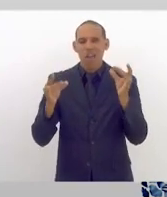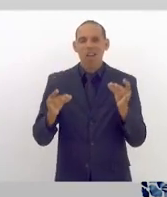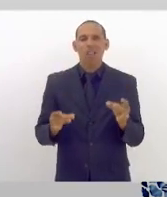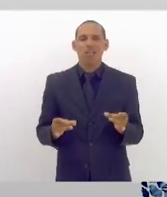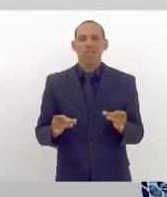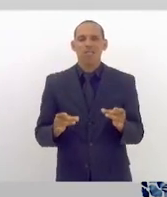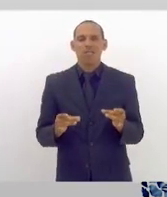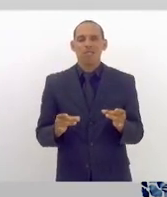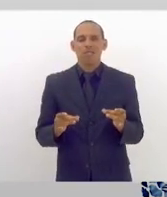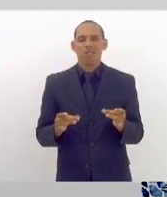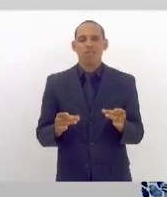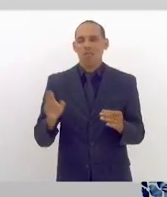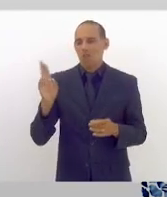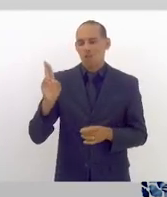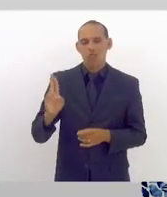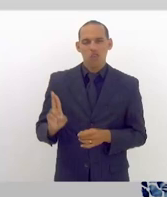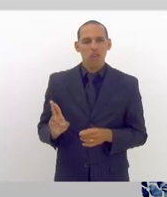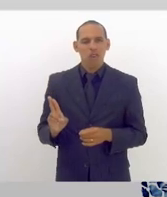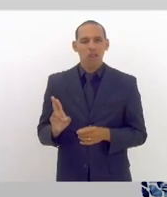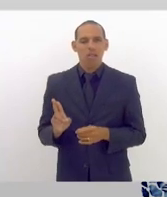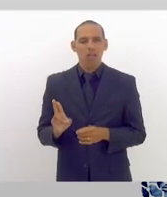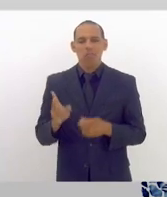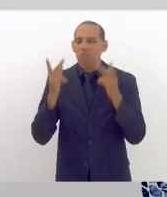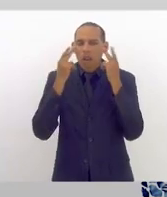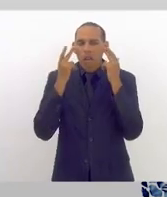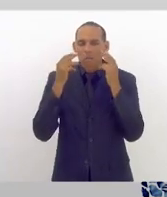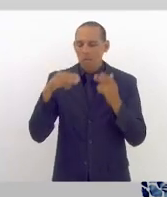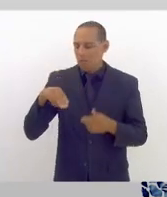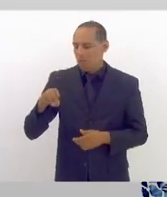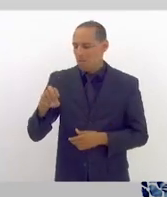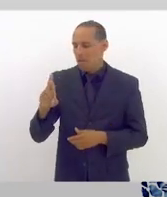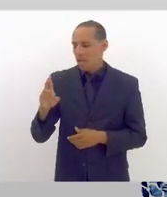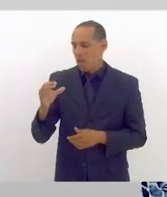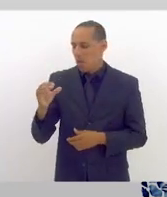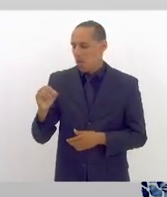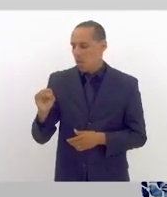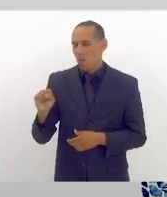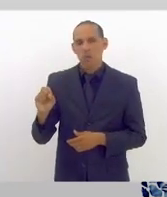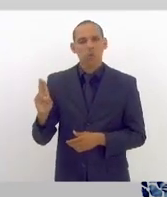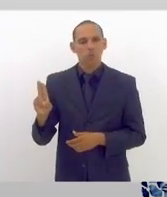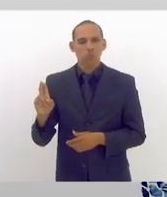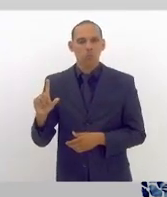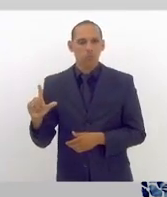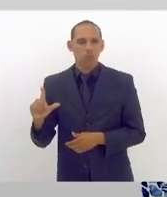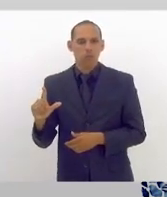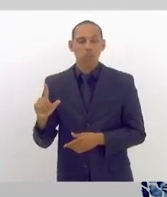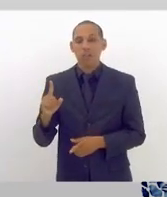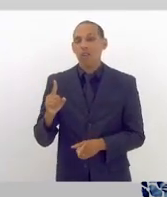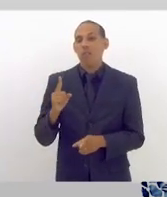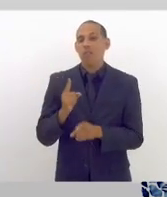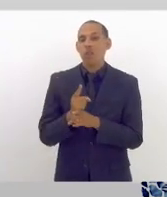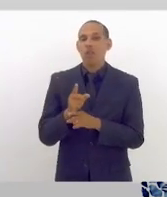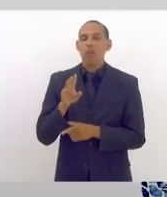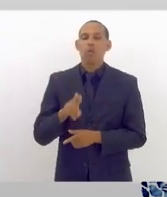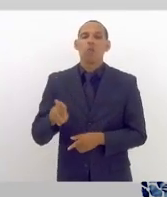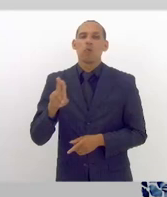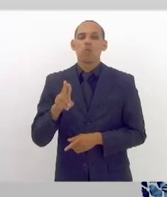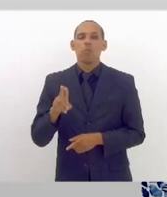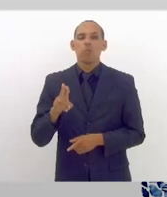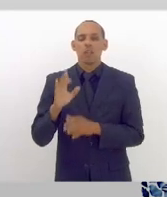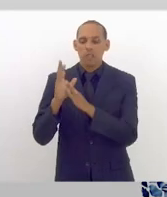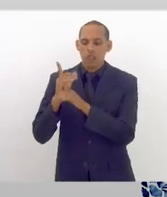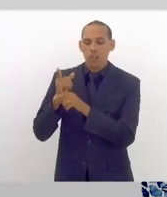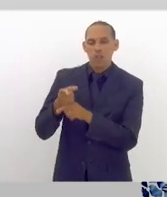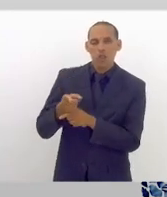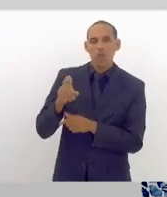nomenclatura comum do Mercosul que é um nível muito detalhado E com isso a gente consegue encontrar o uso destino o setor que